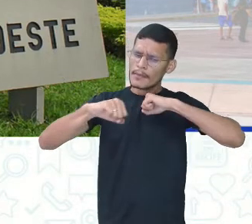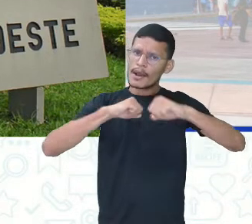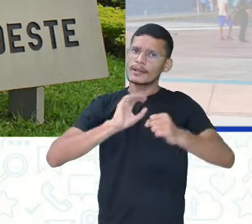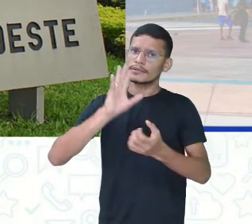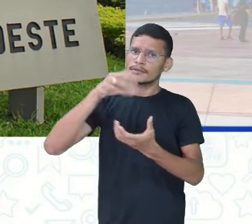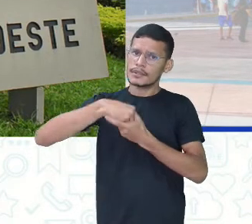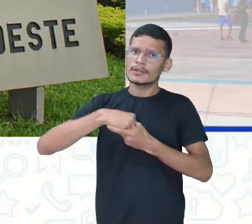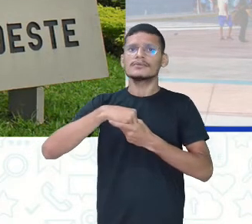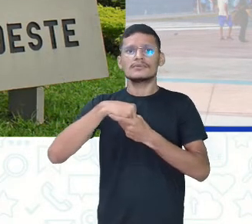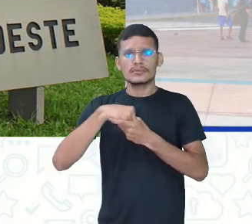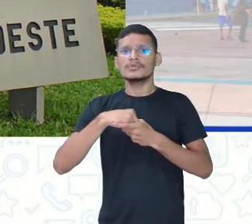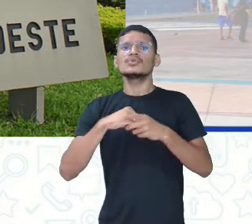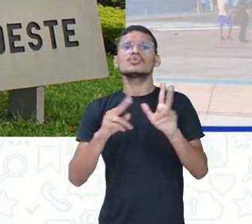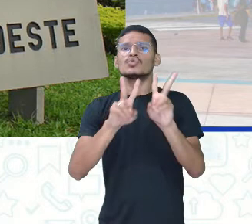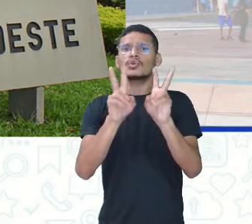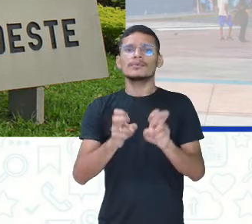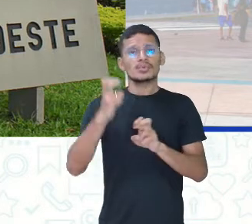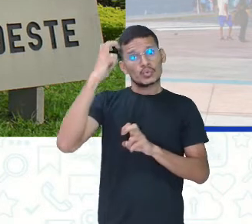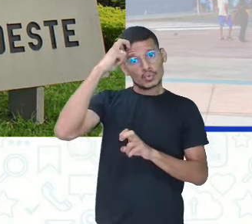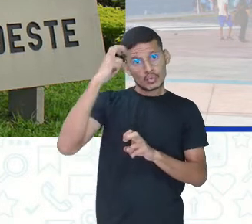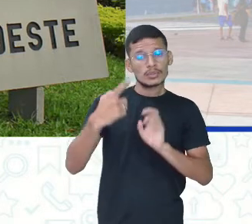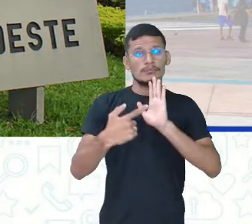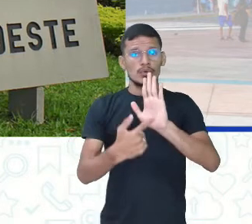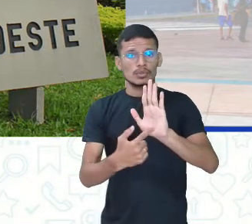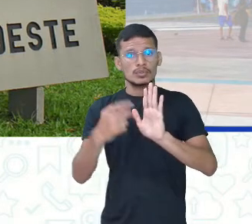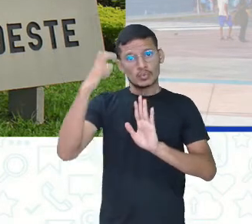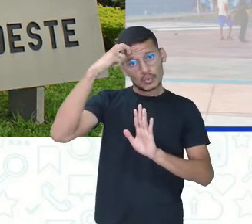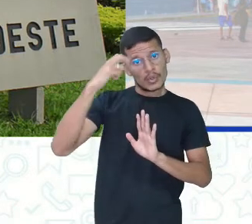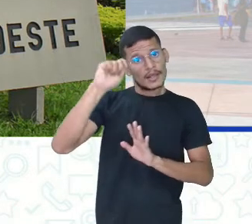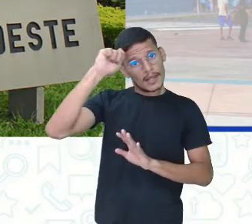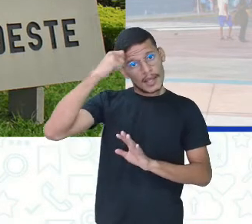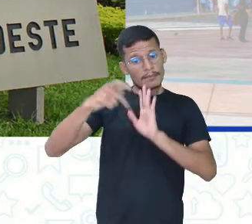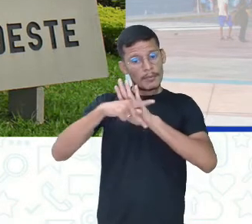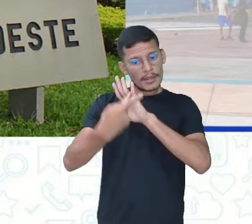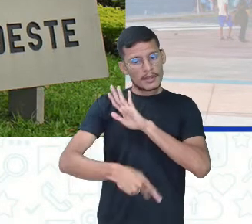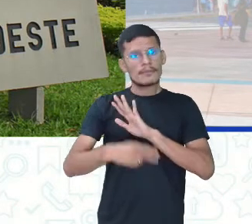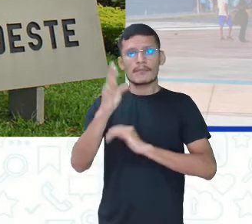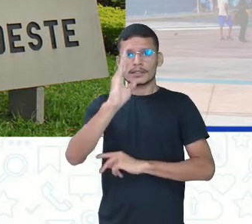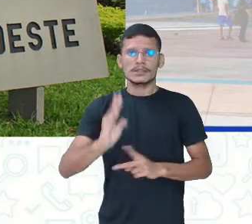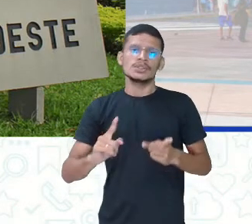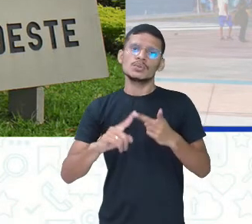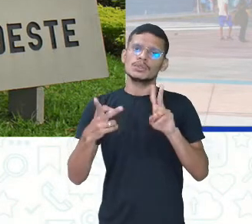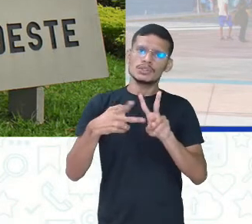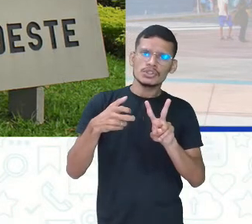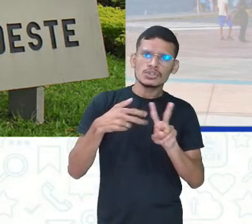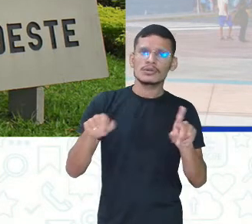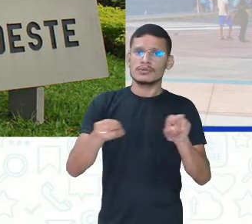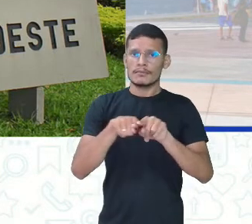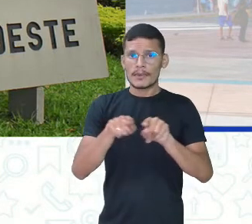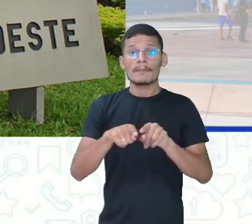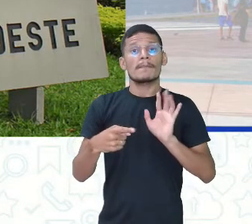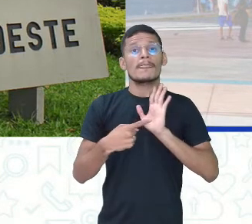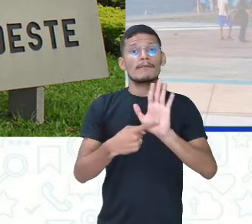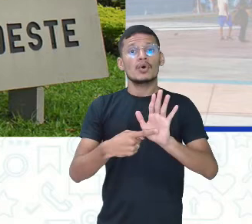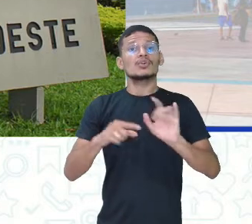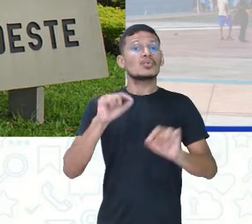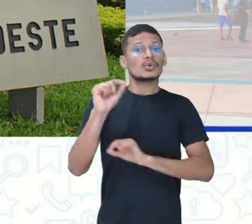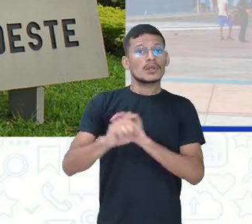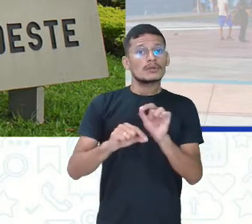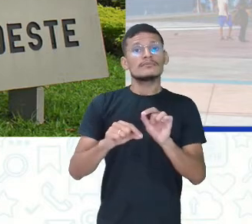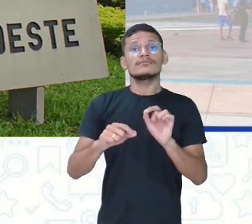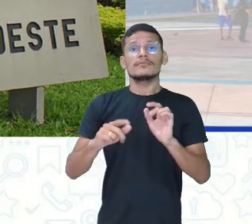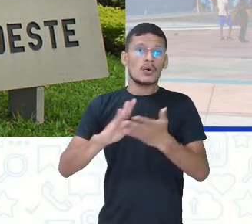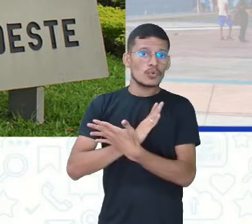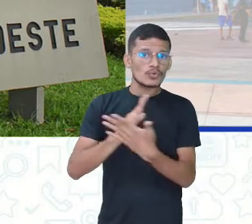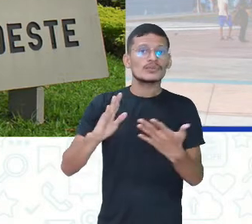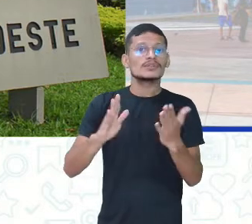também, né, da cultura negra no Brasil e da indígena, né, enfim. Então, traz muitas, até das páginas do